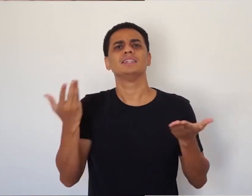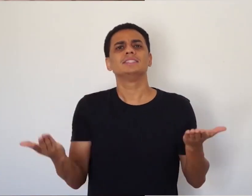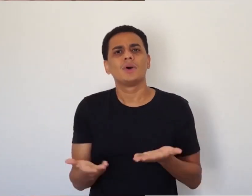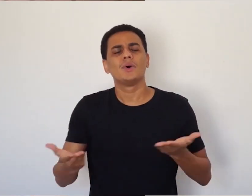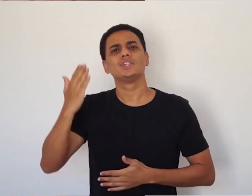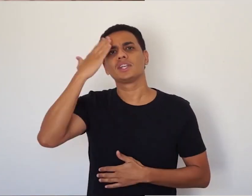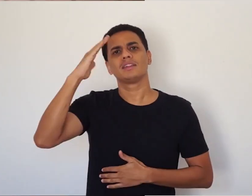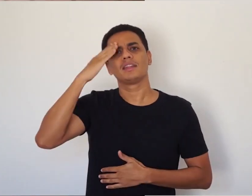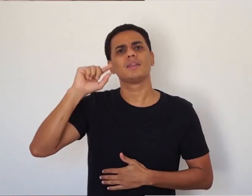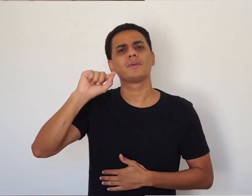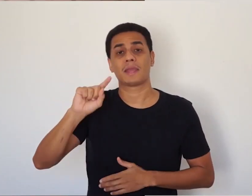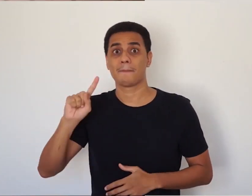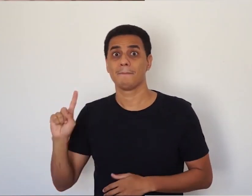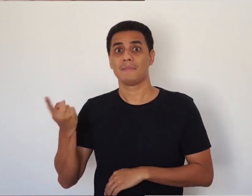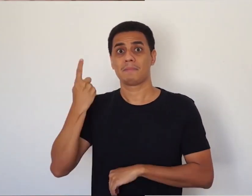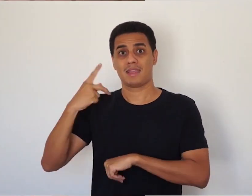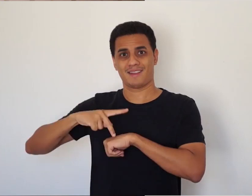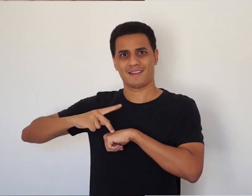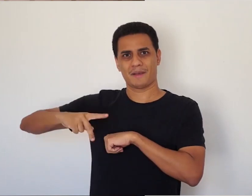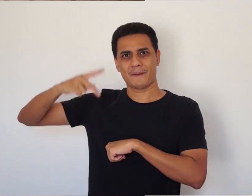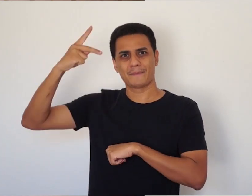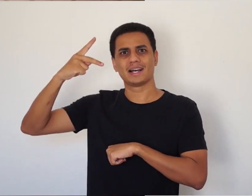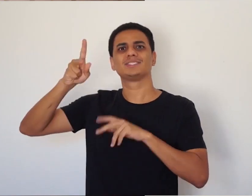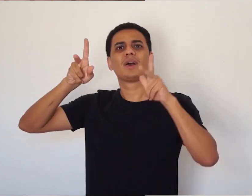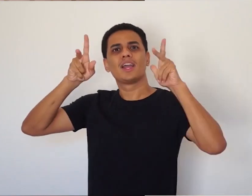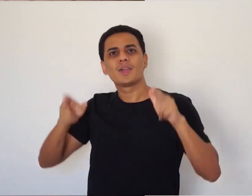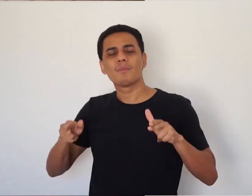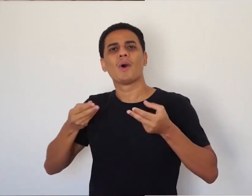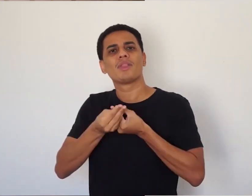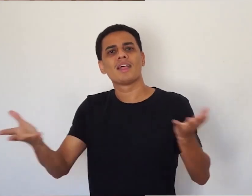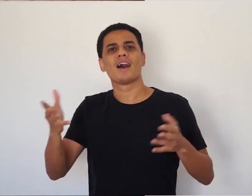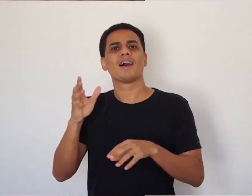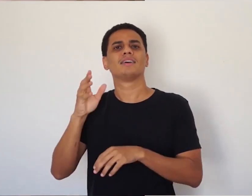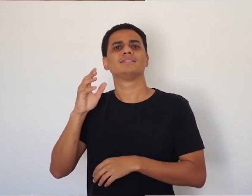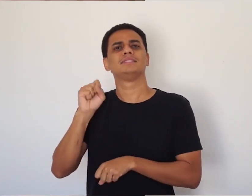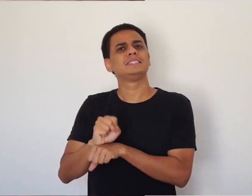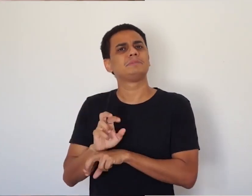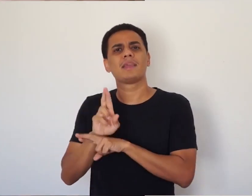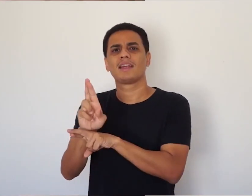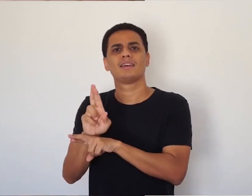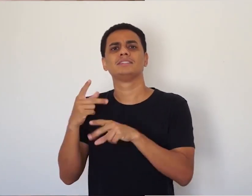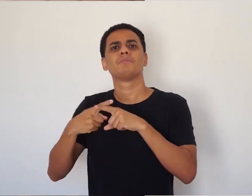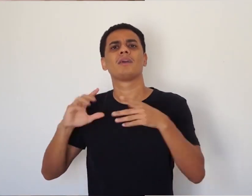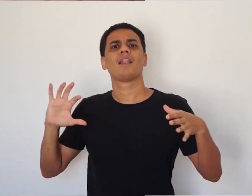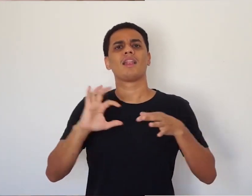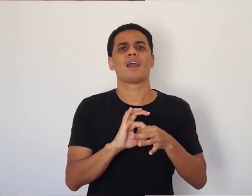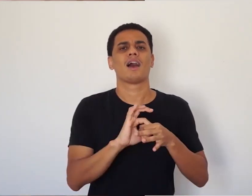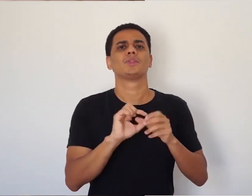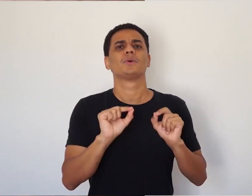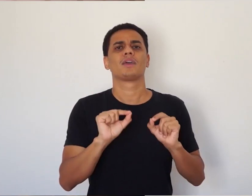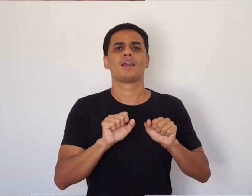essa experiência hoje, compreendendo que a primeira Páscoa foi uma cerimônia, então, de esperança, porque ela tinha a ver